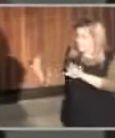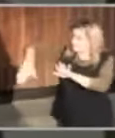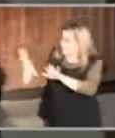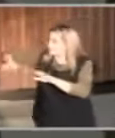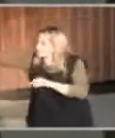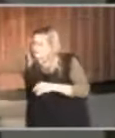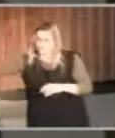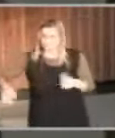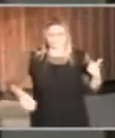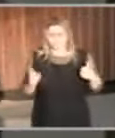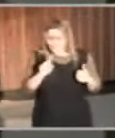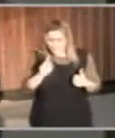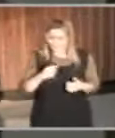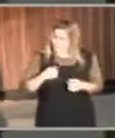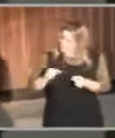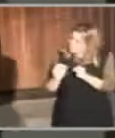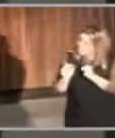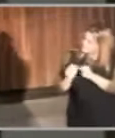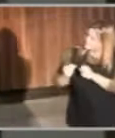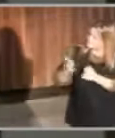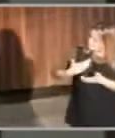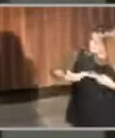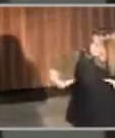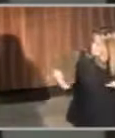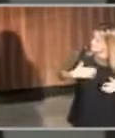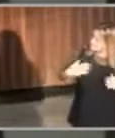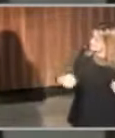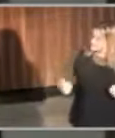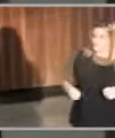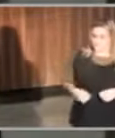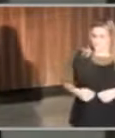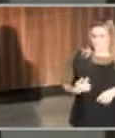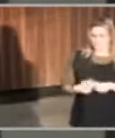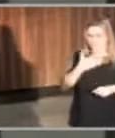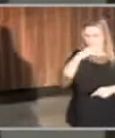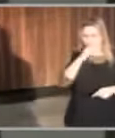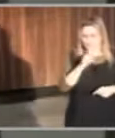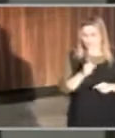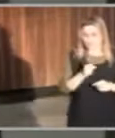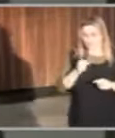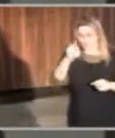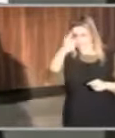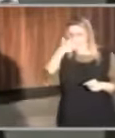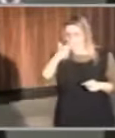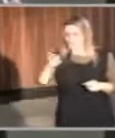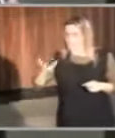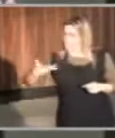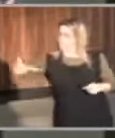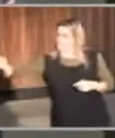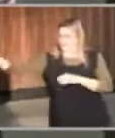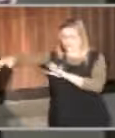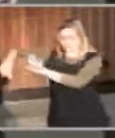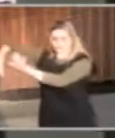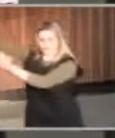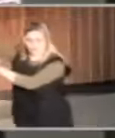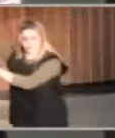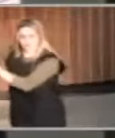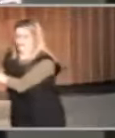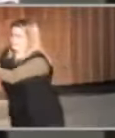ficar sozinho em casa porque a gente inverte os valores você vai dizer eu não posso desfrutar